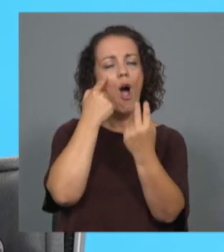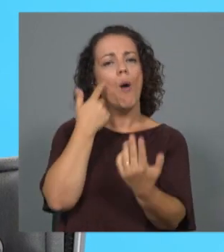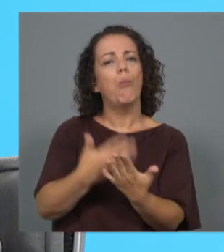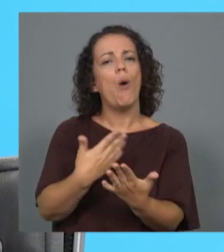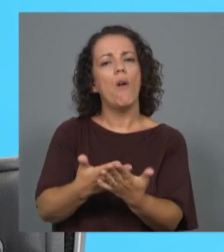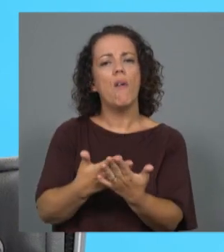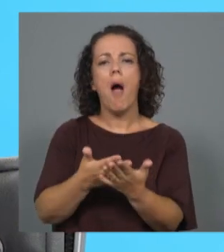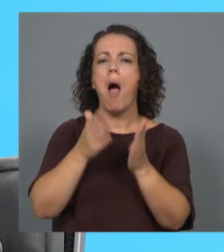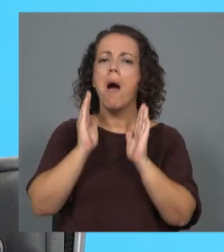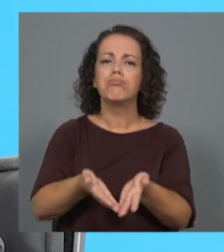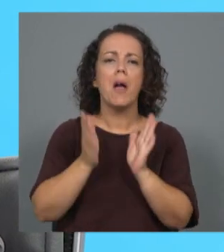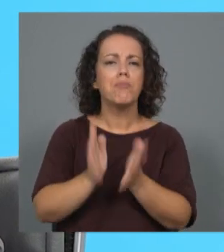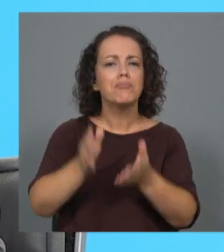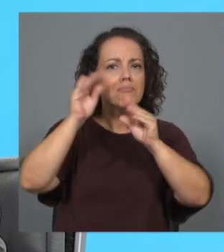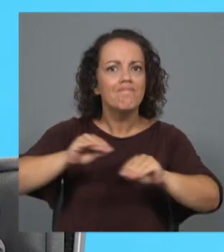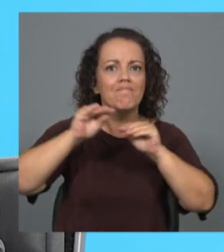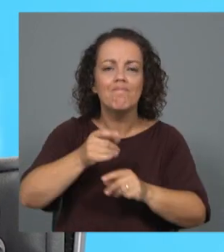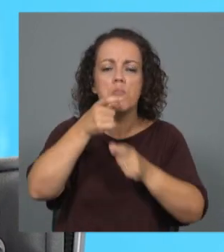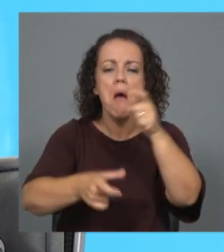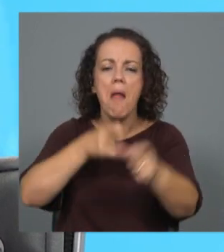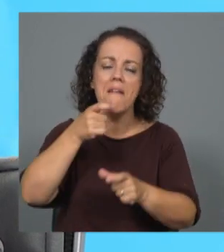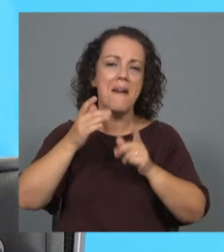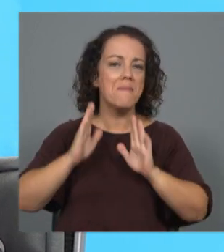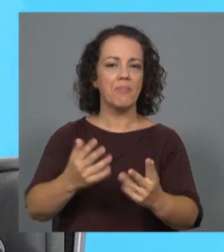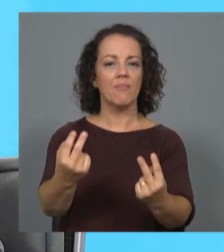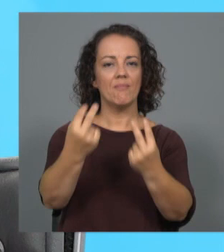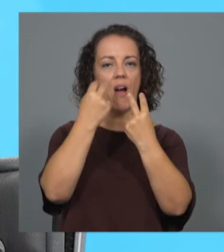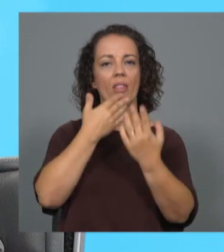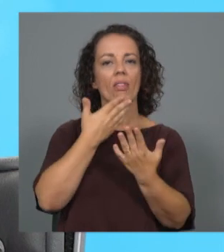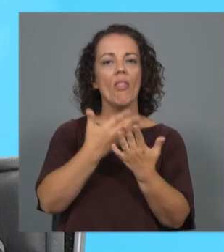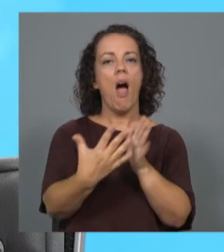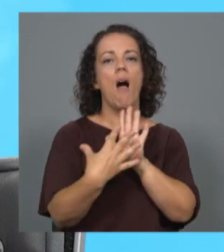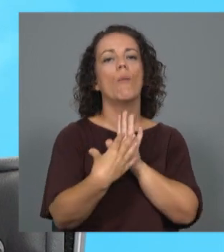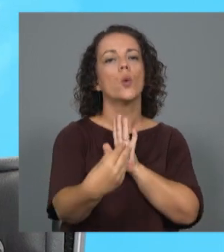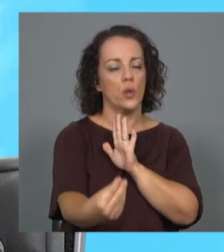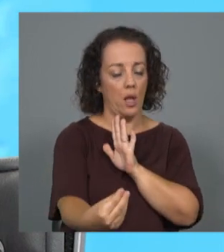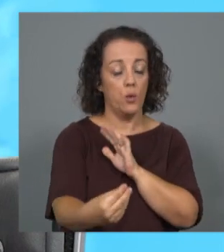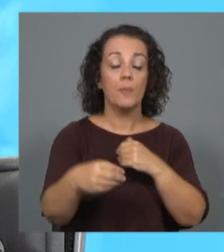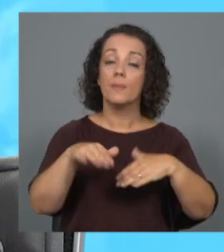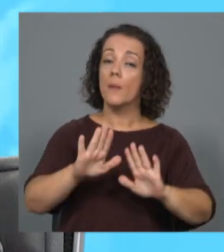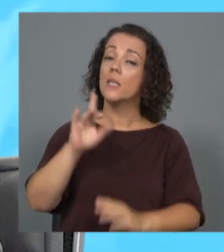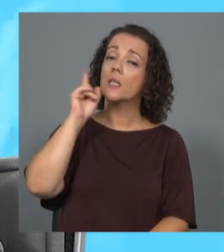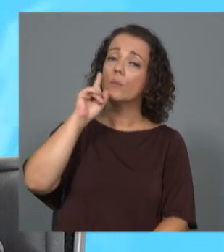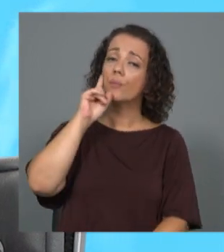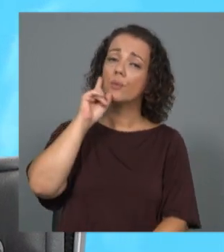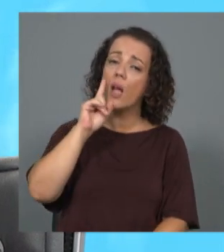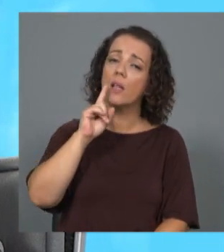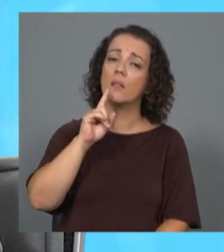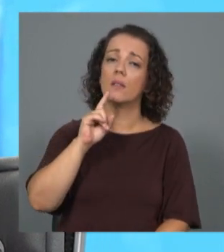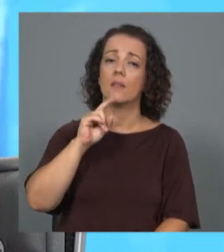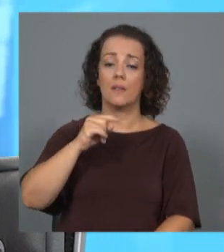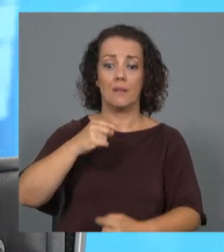não é necessário palavras. Mas nós temos que, apesar de, e é bom que estejamos muito convictos da nossa fé,